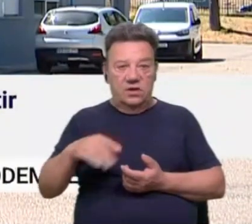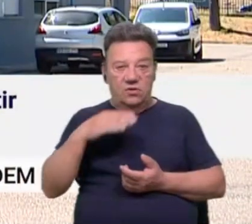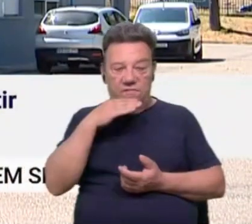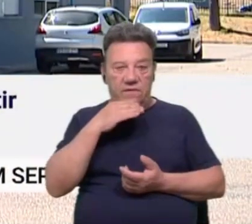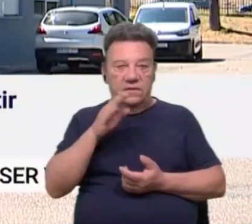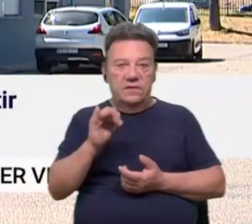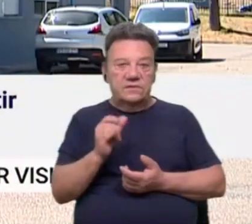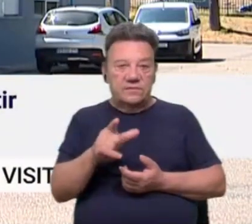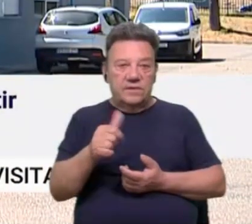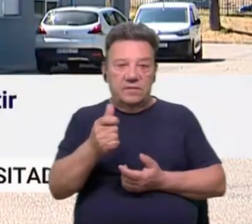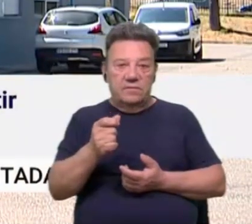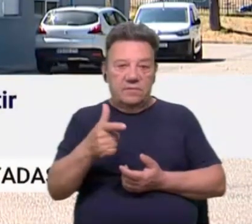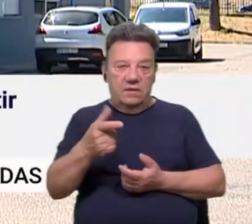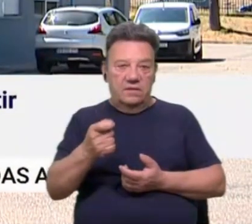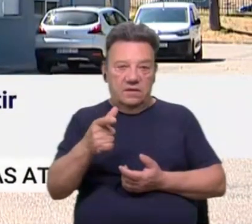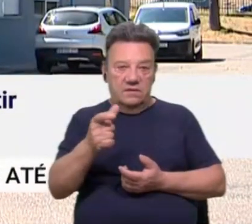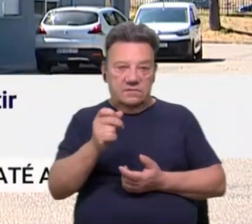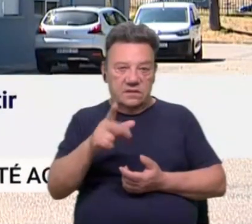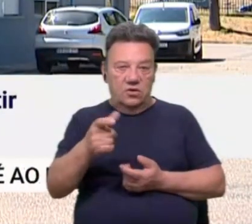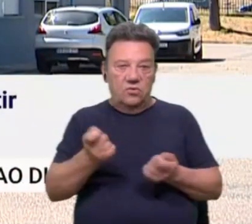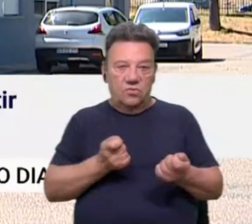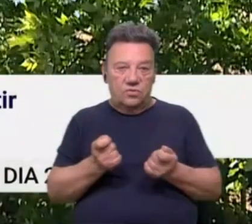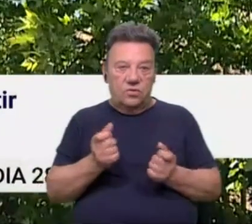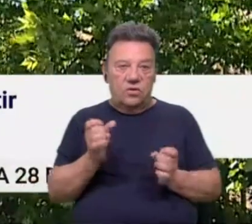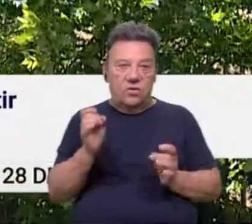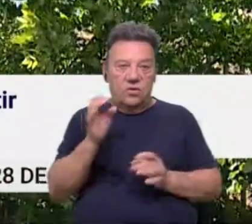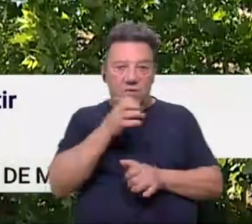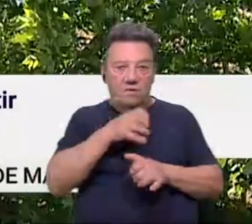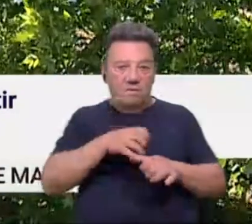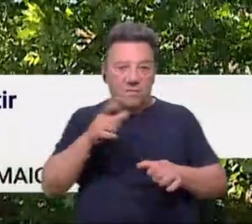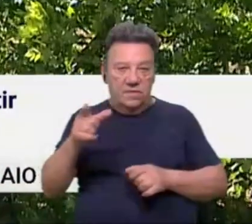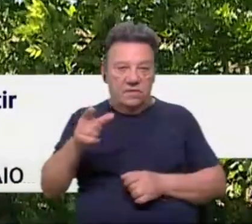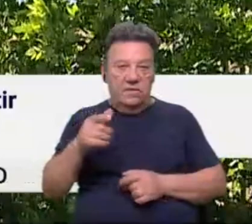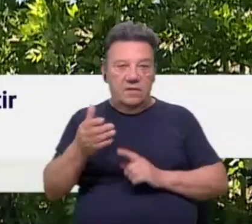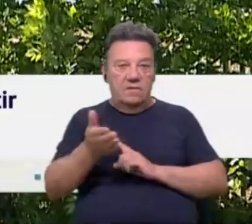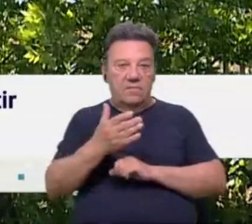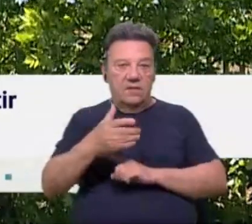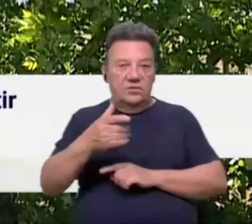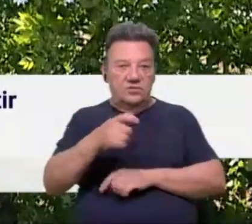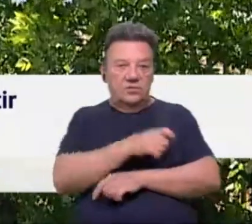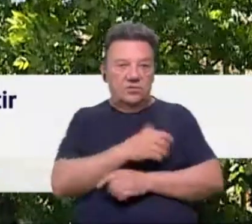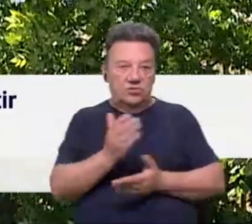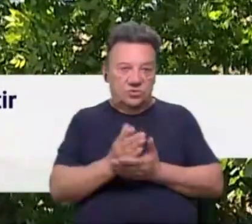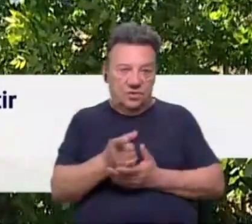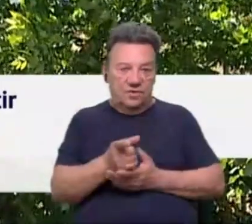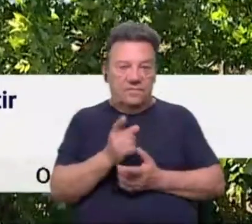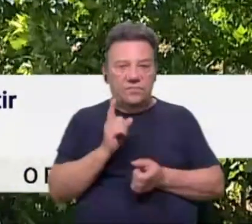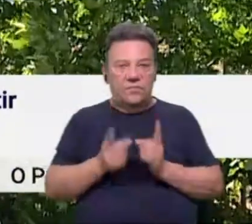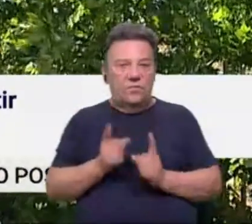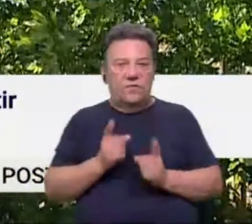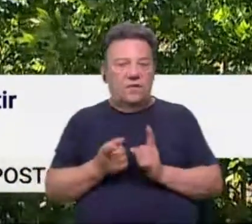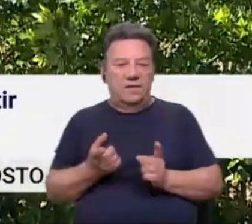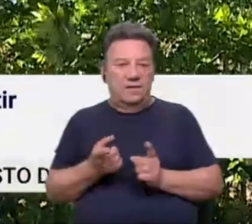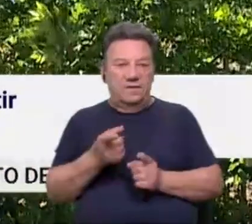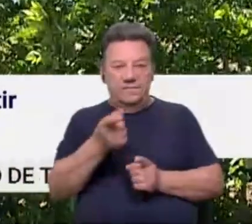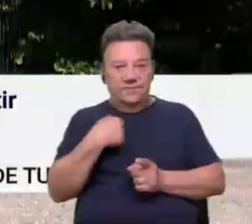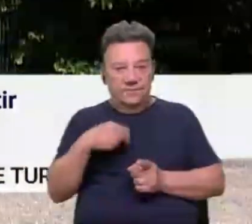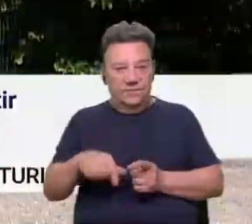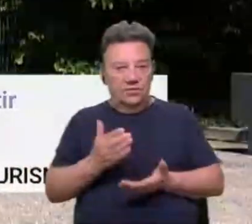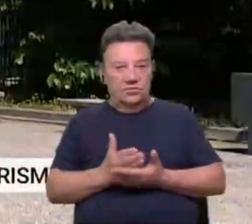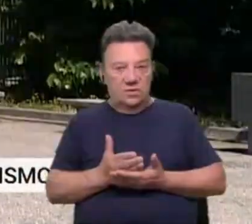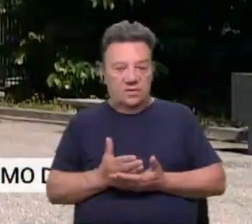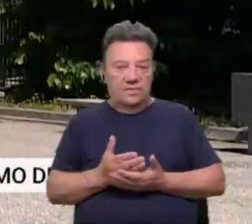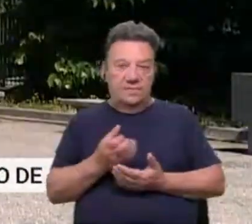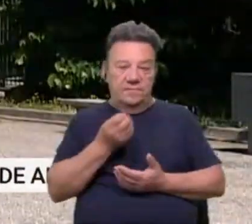Isabel Baltazar é coordenadora da European Parliament Ambassador School. O que é isto, ao fim e ao cabo? Estamos numa